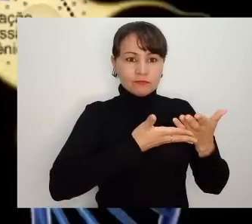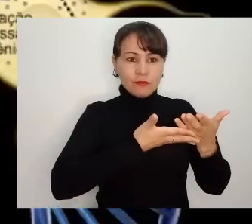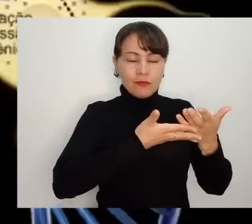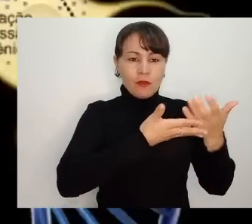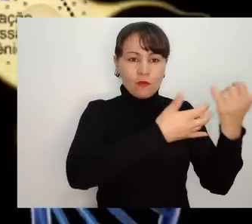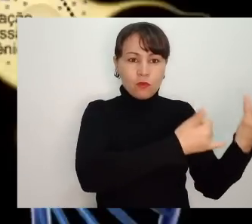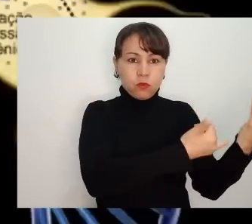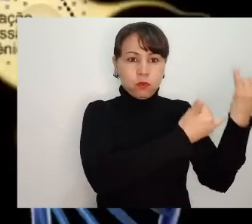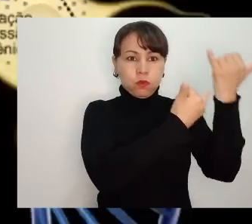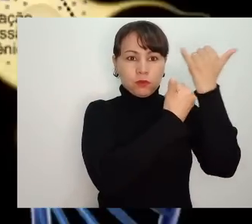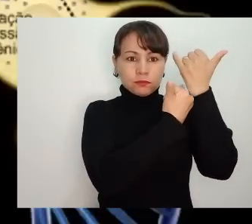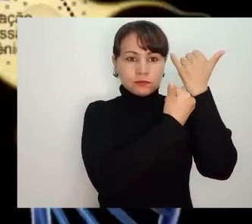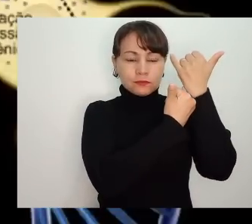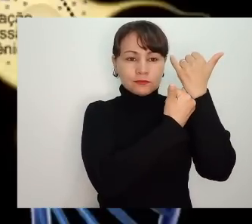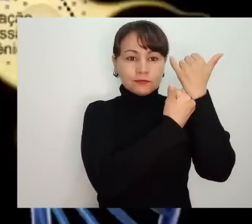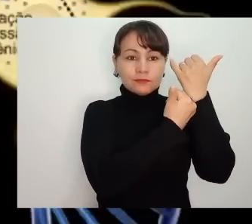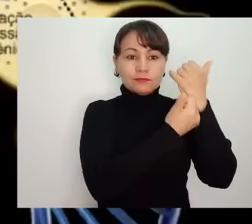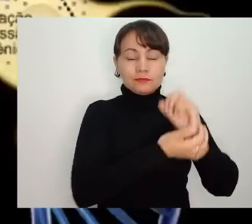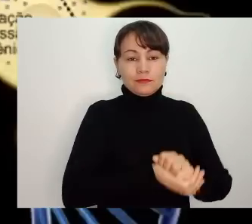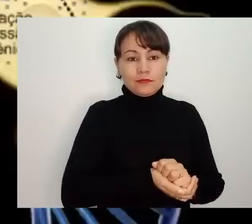o seu receptor,